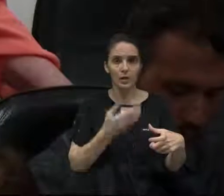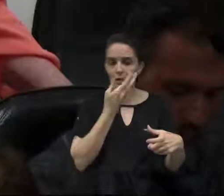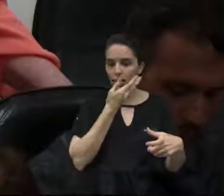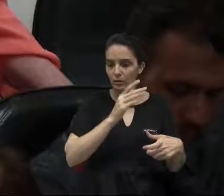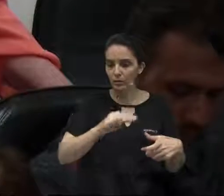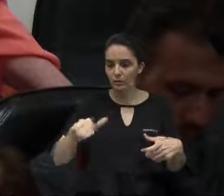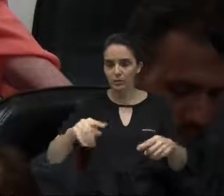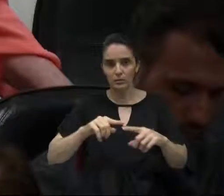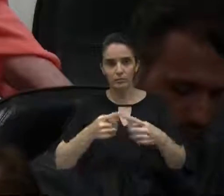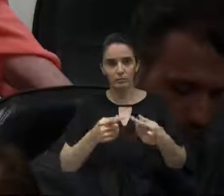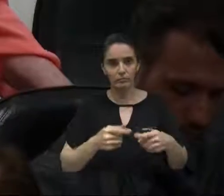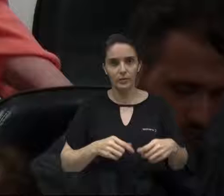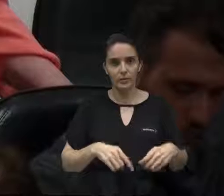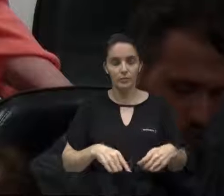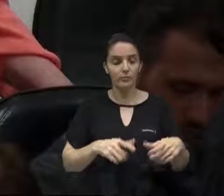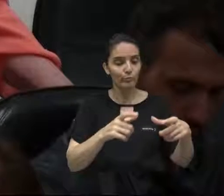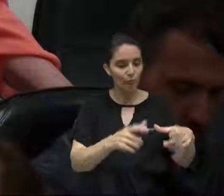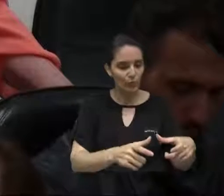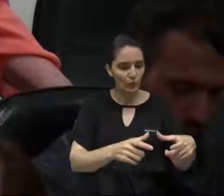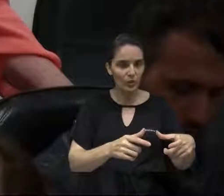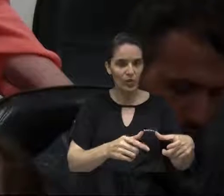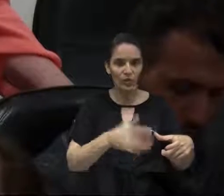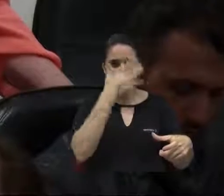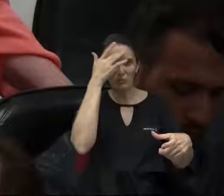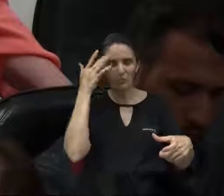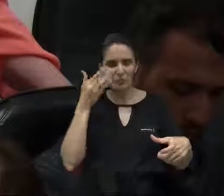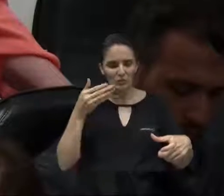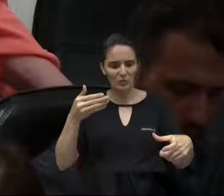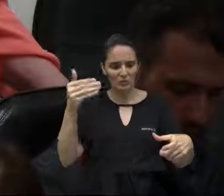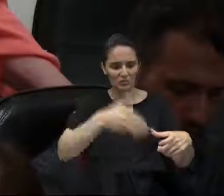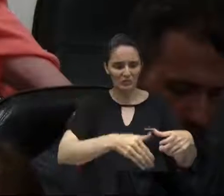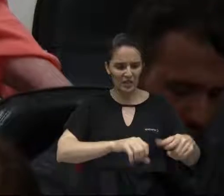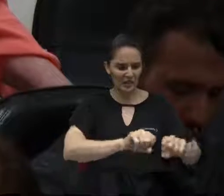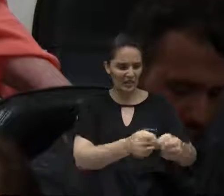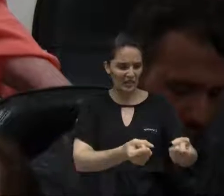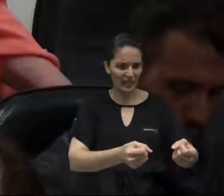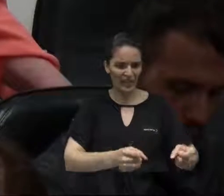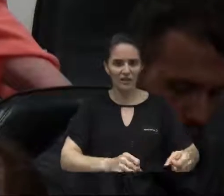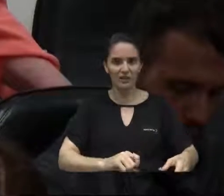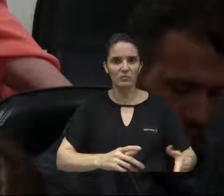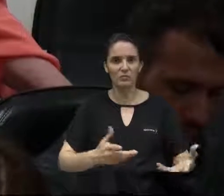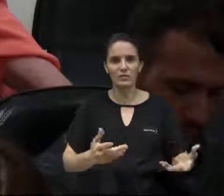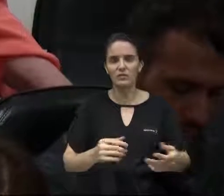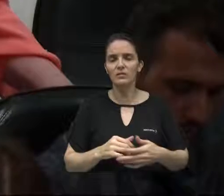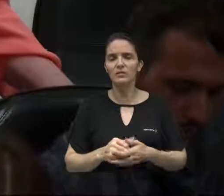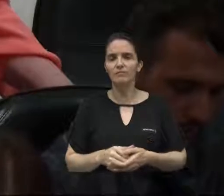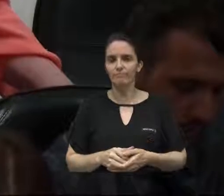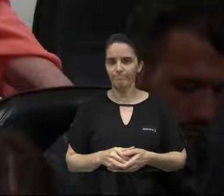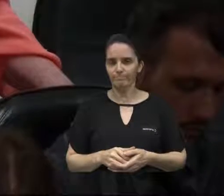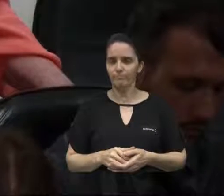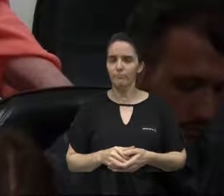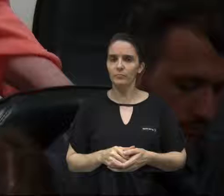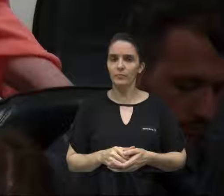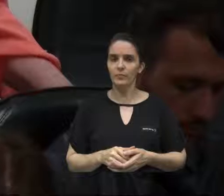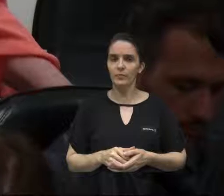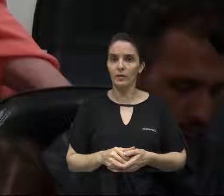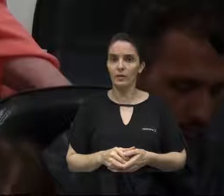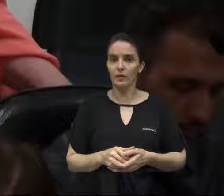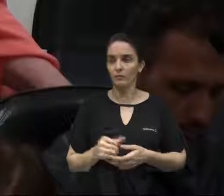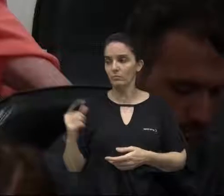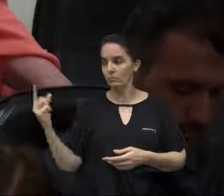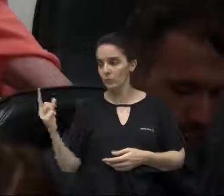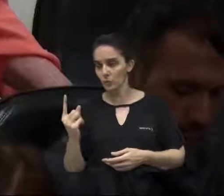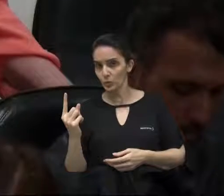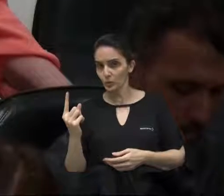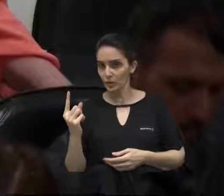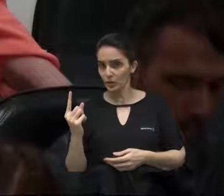a gente tem que conviver com esse vandalismo, dificultando a vida dessas crianças que vêm até aqui. E ela, inclusive, não foi uma vez